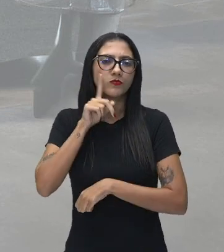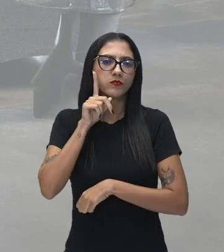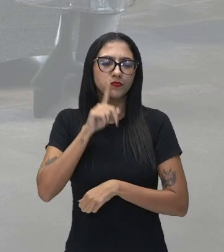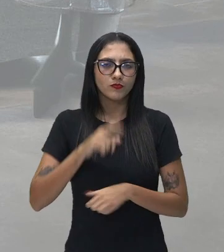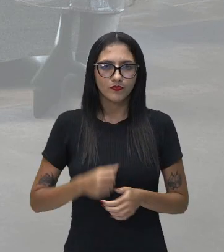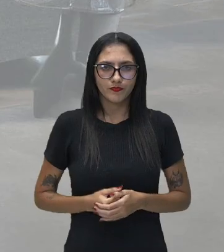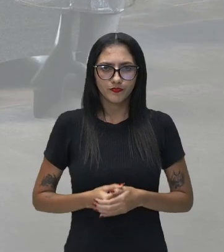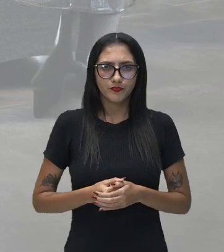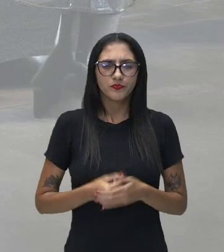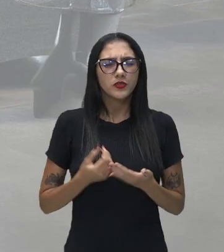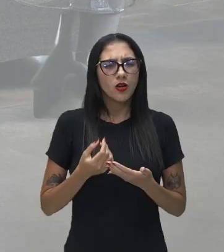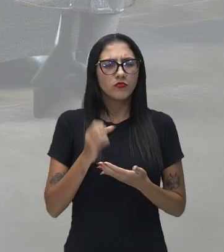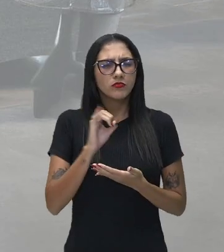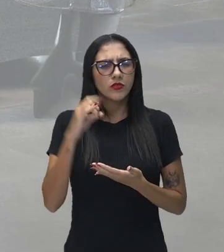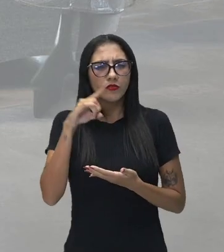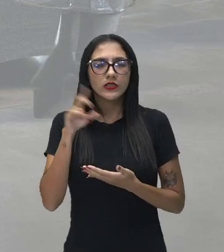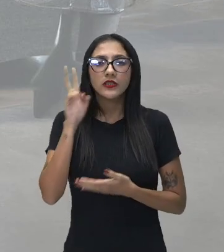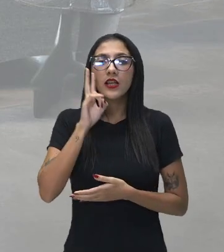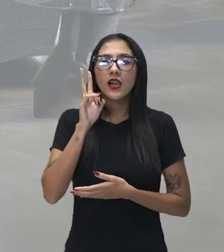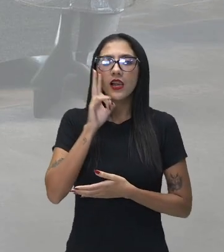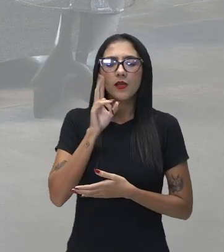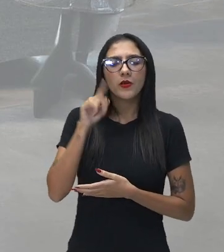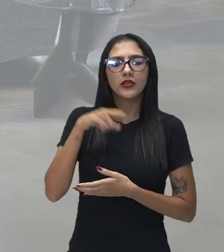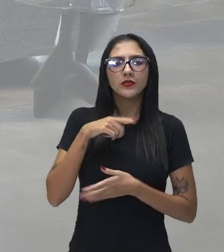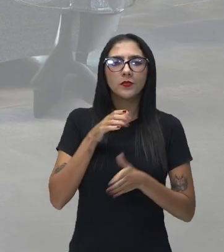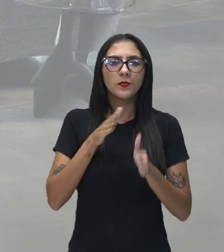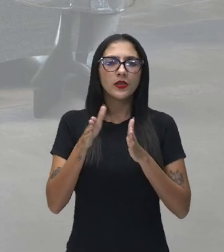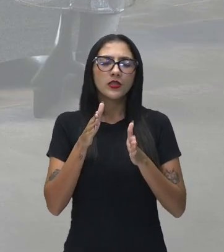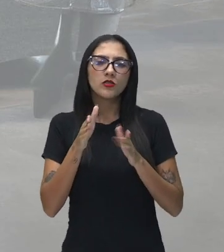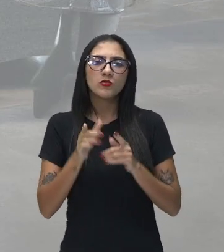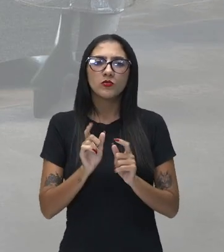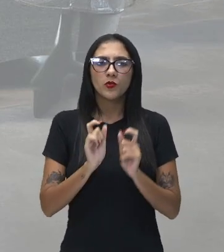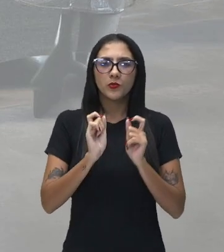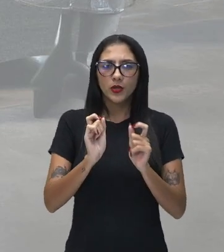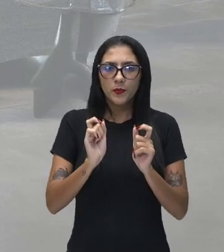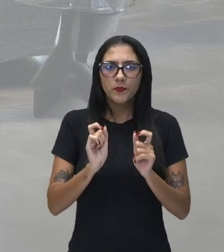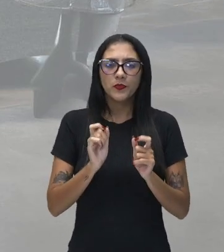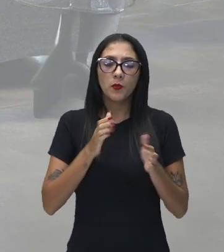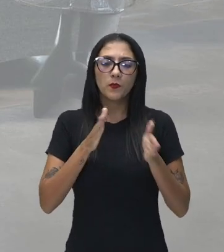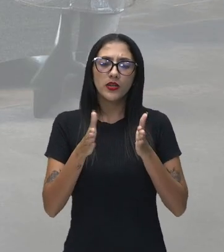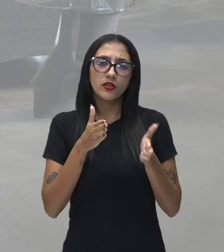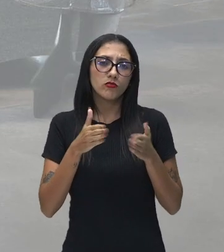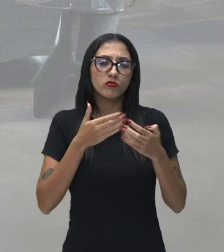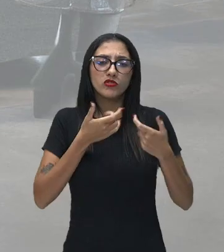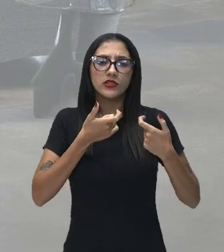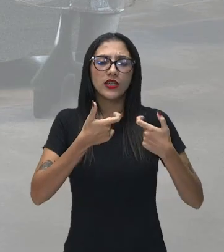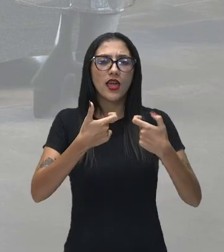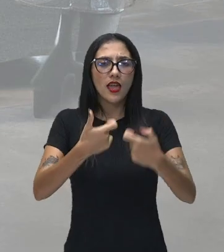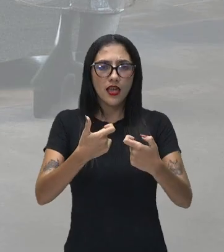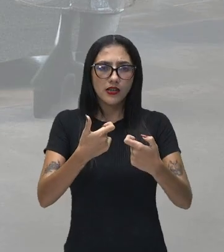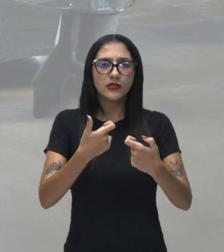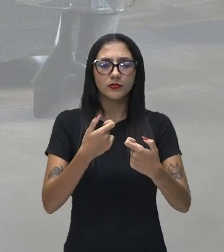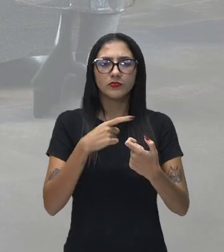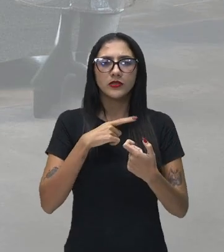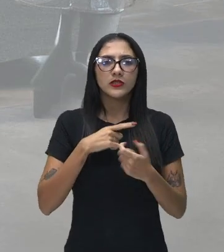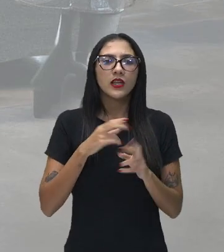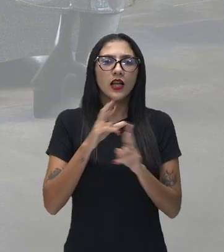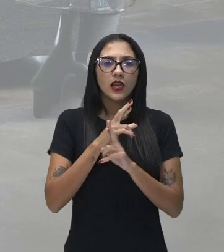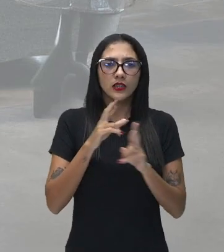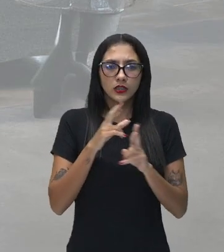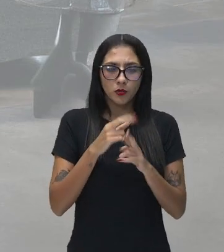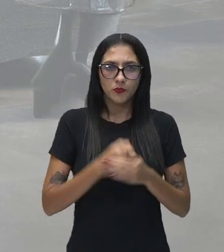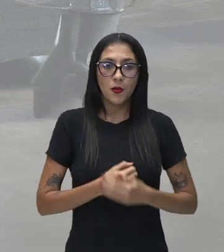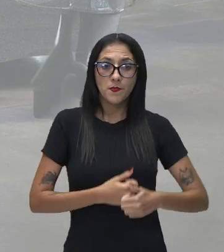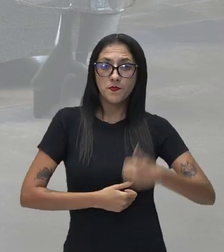de 1920 é justamente o chamado período entre guerras, ou seja, o período que está situado entre